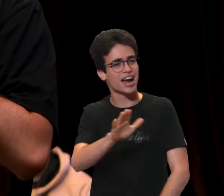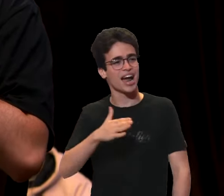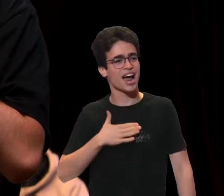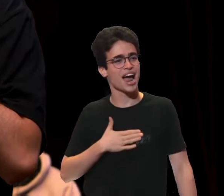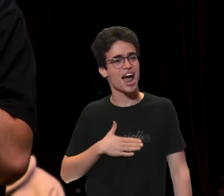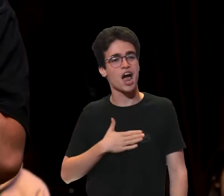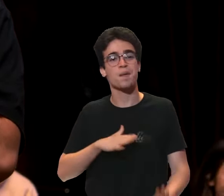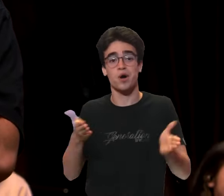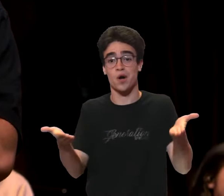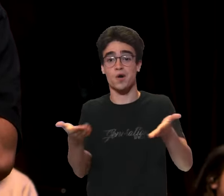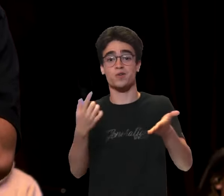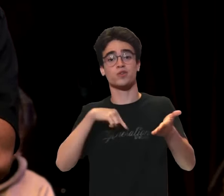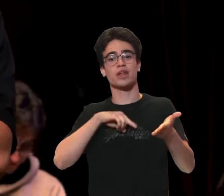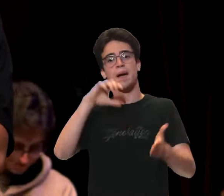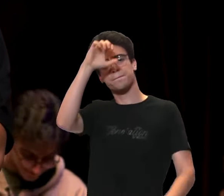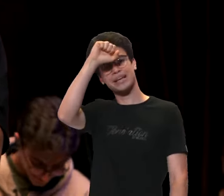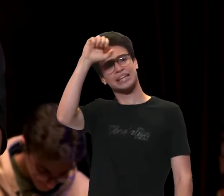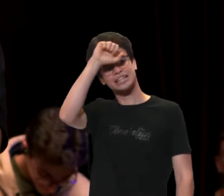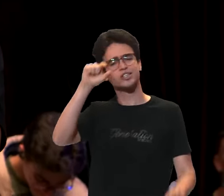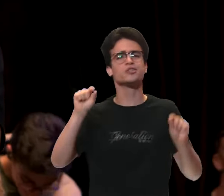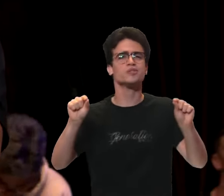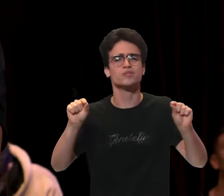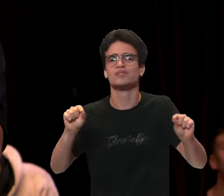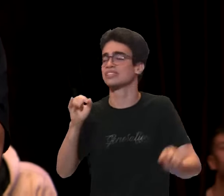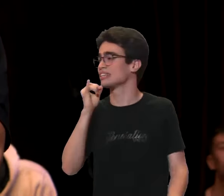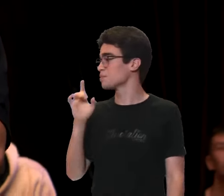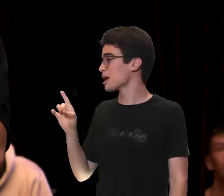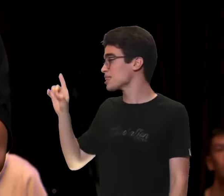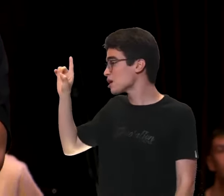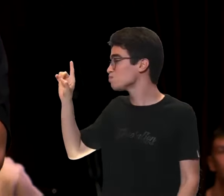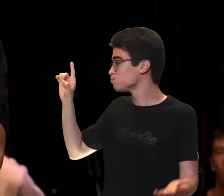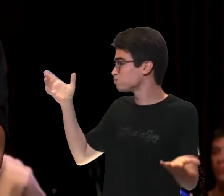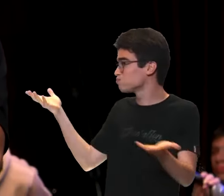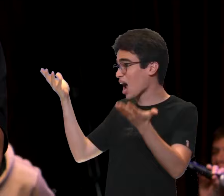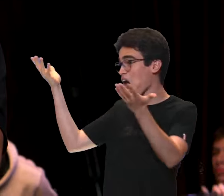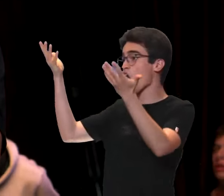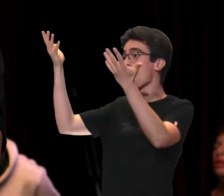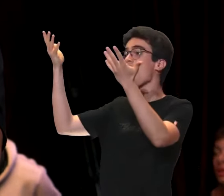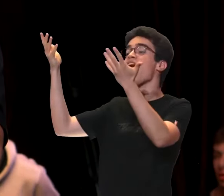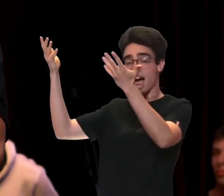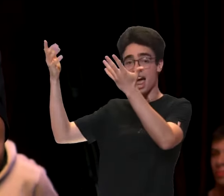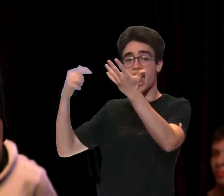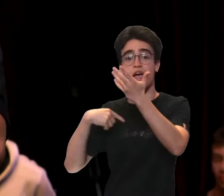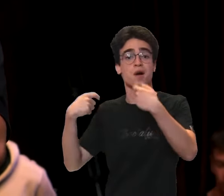A gente aprendeu hoje que se eu quero valorizar a presença de Deus na minha vida, eu tenho que ser